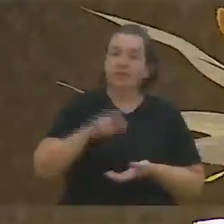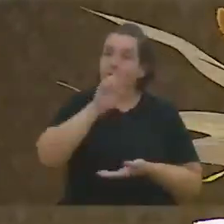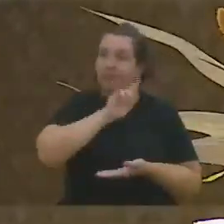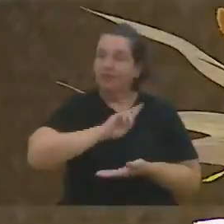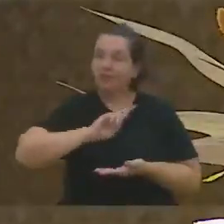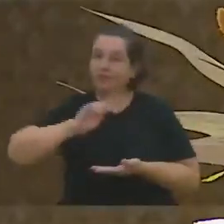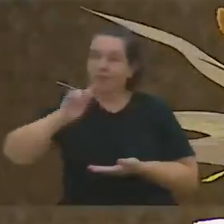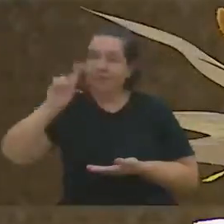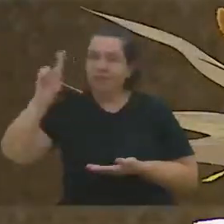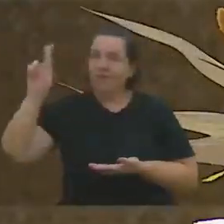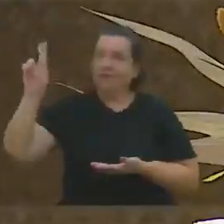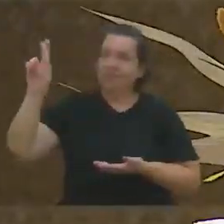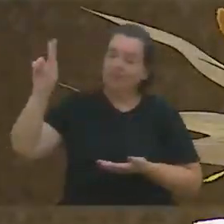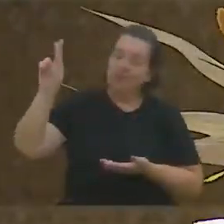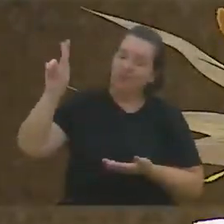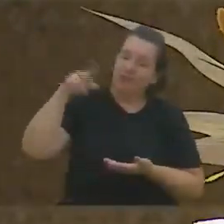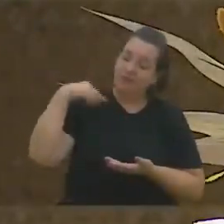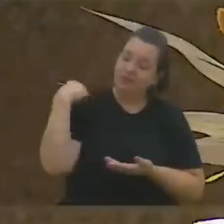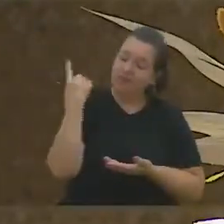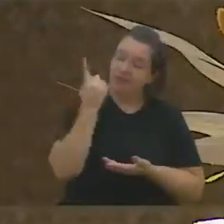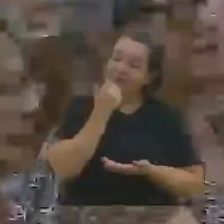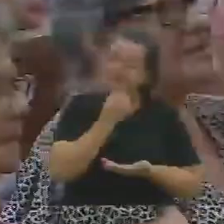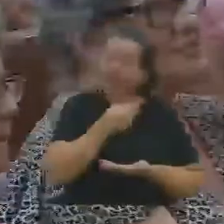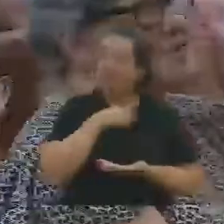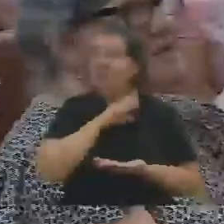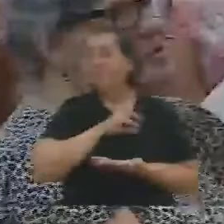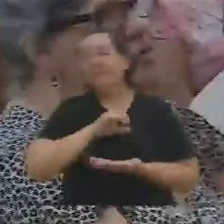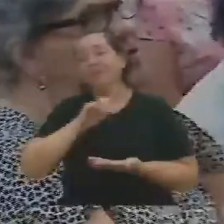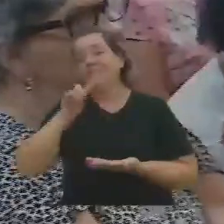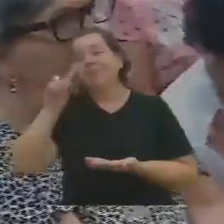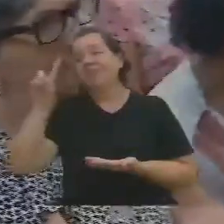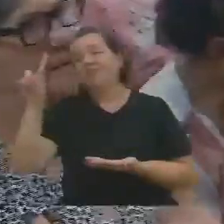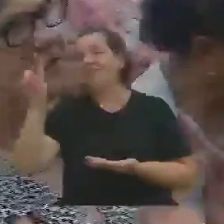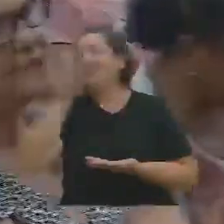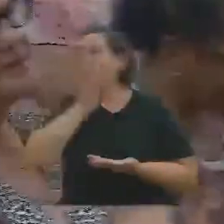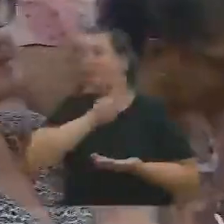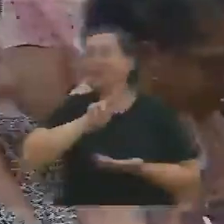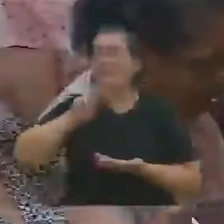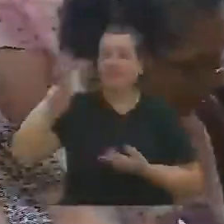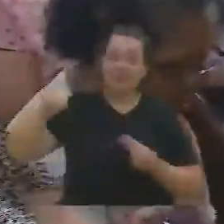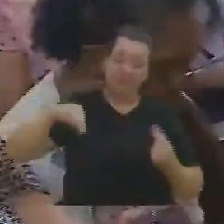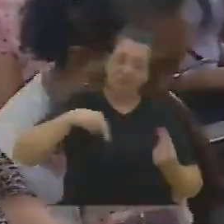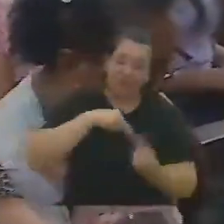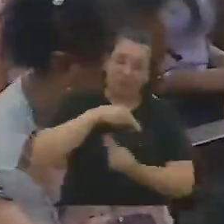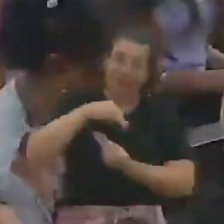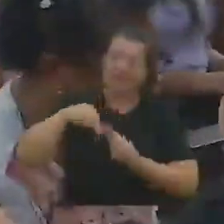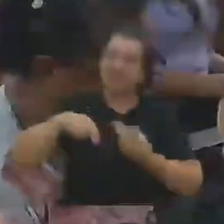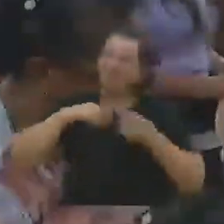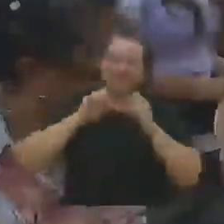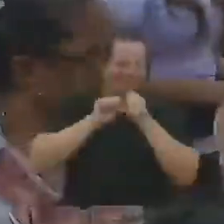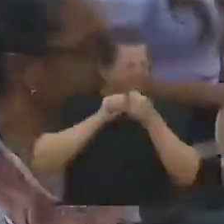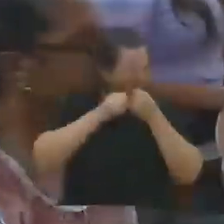Ó Senhor, nosso Deus, como é grande